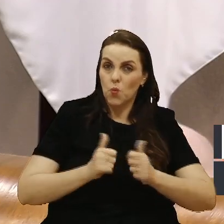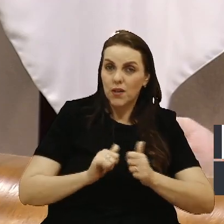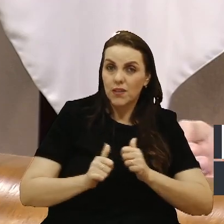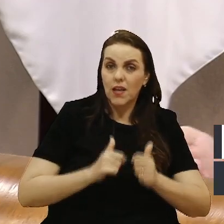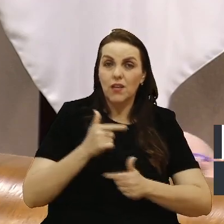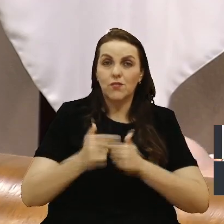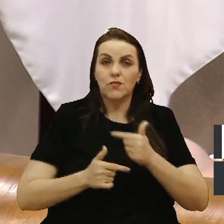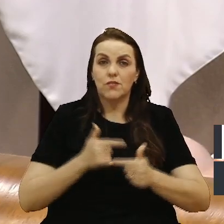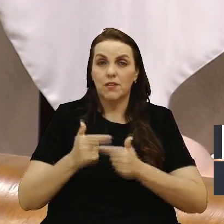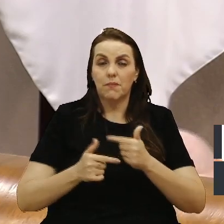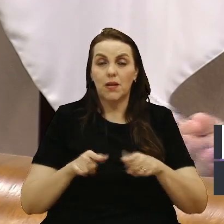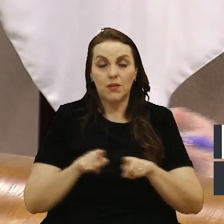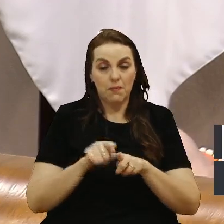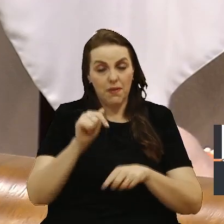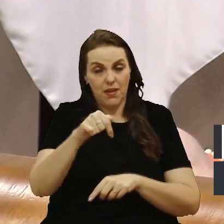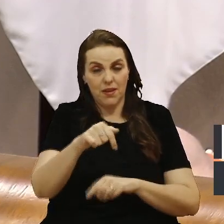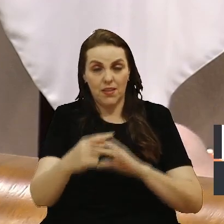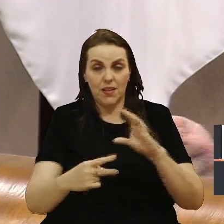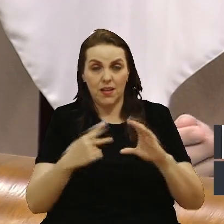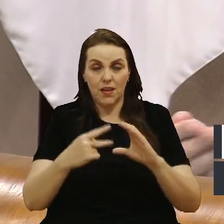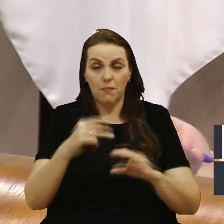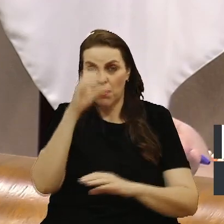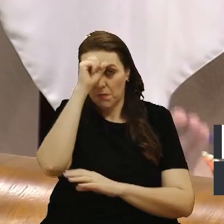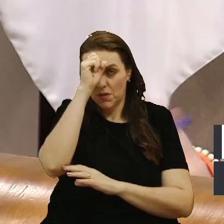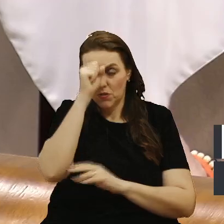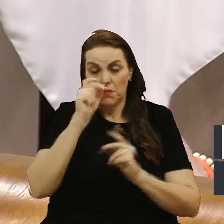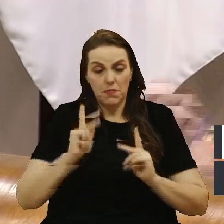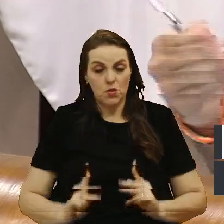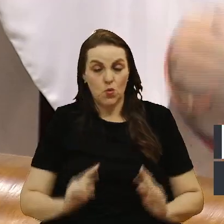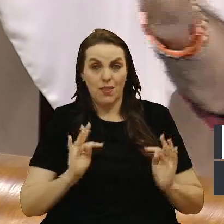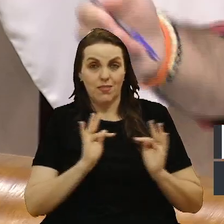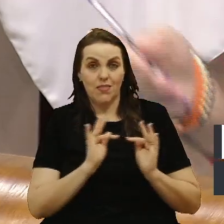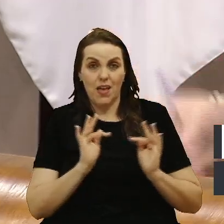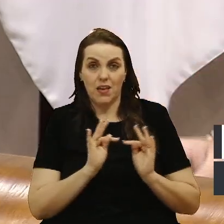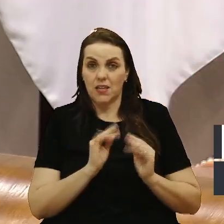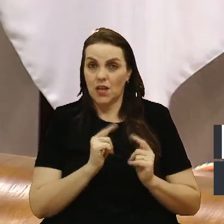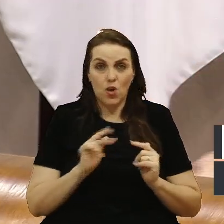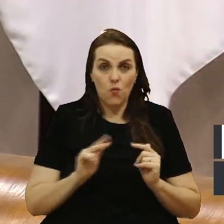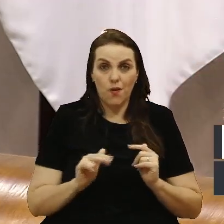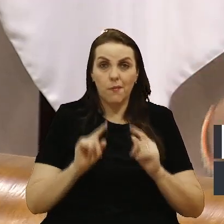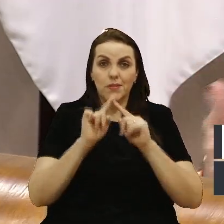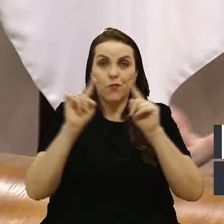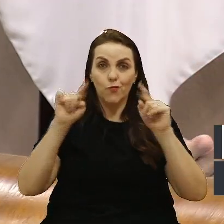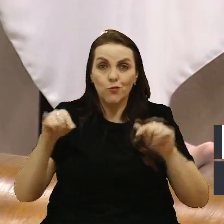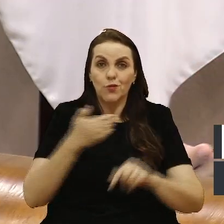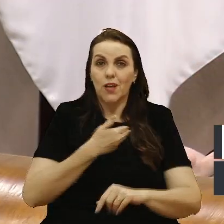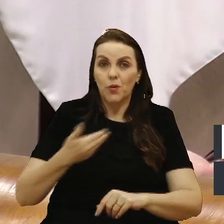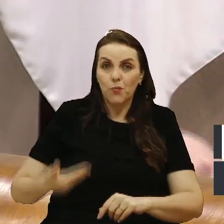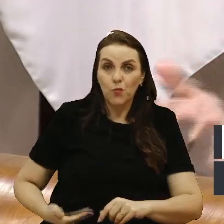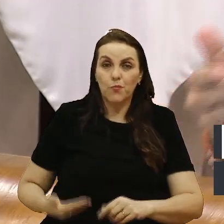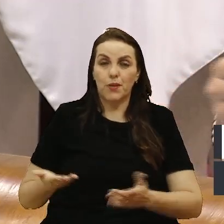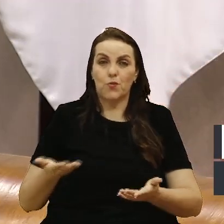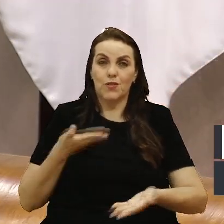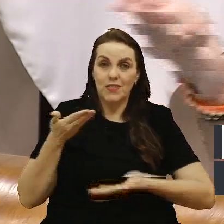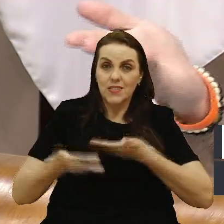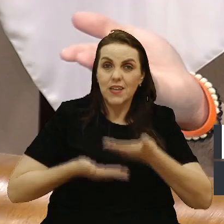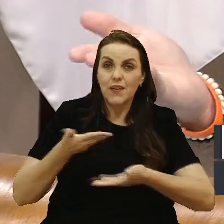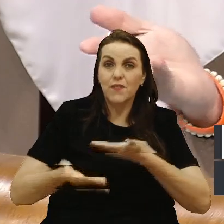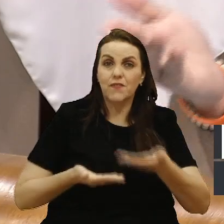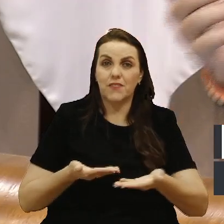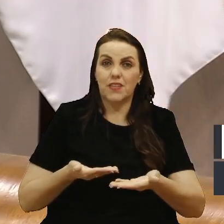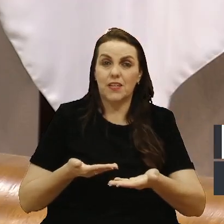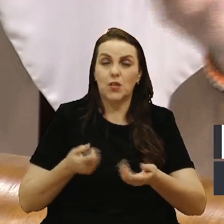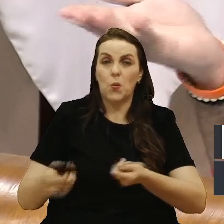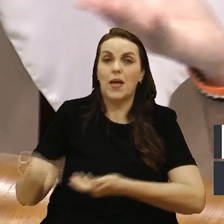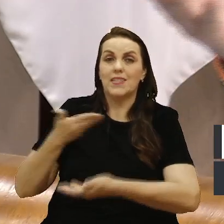aqui eu aprendi também que muitas vezes a pessoa não é técnica, mas ela é uma pessoa boa, um servidor público, né? E o servidor está ali para servir. não para ser